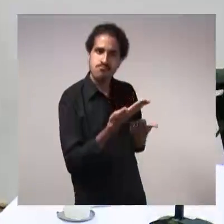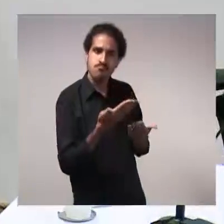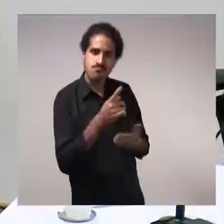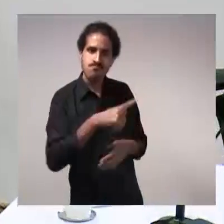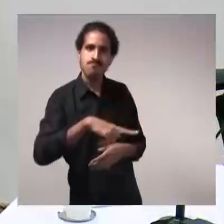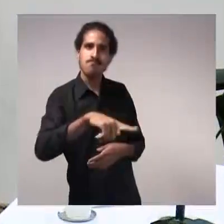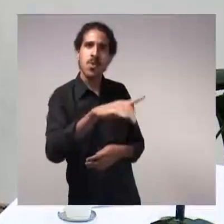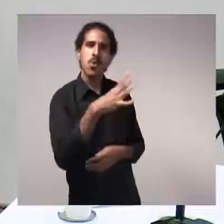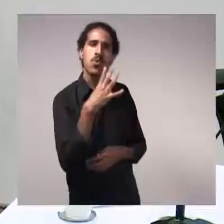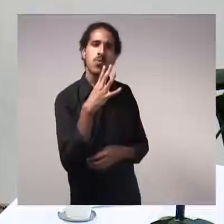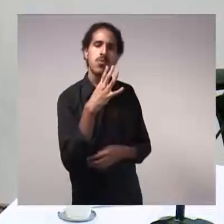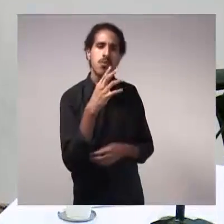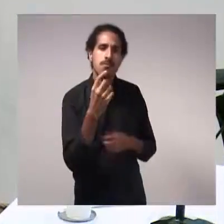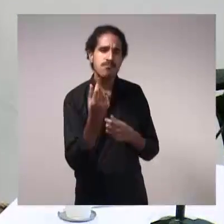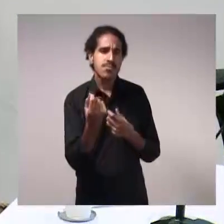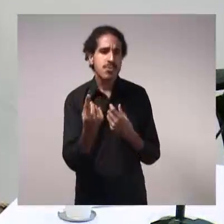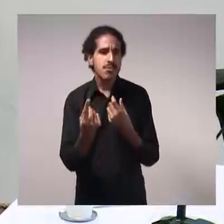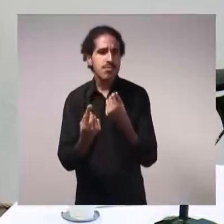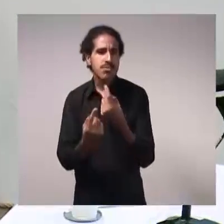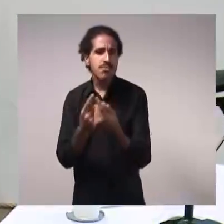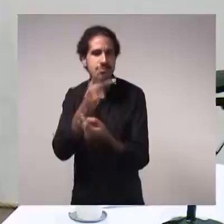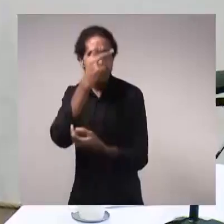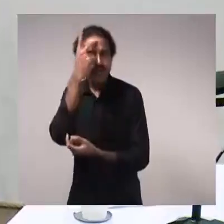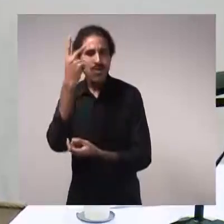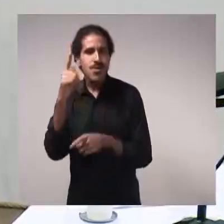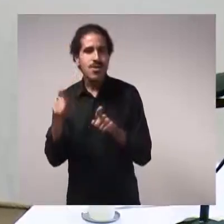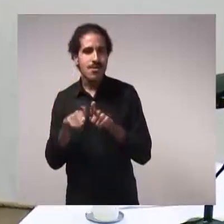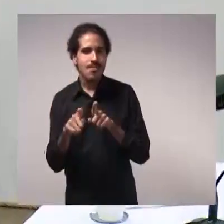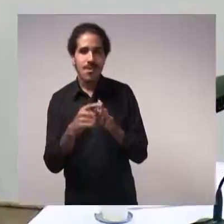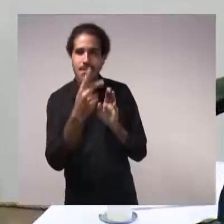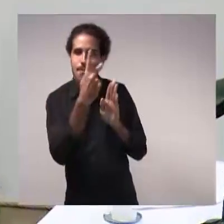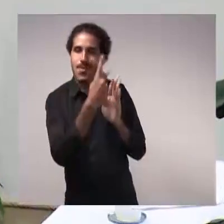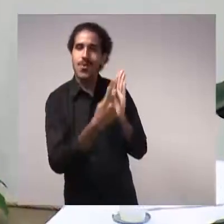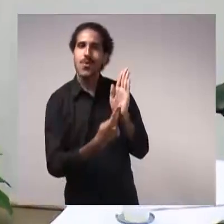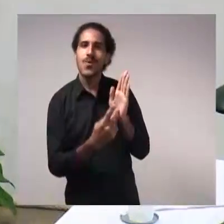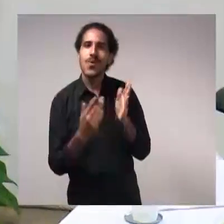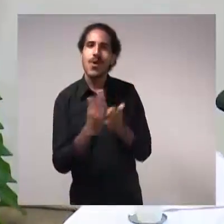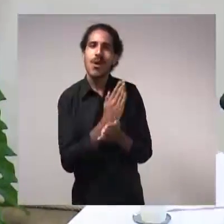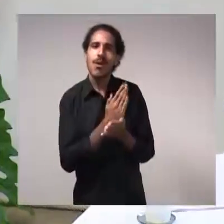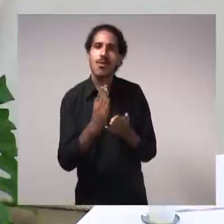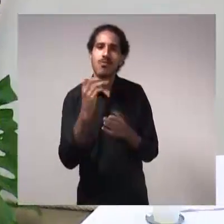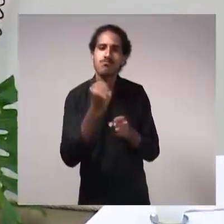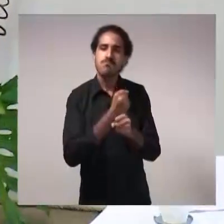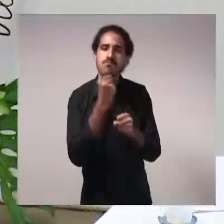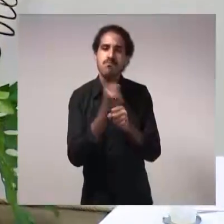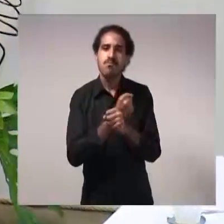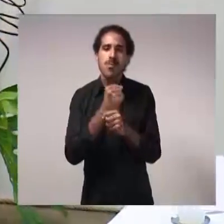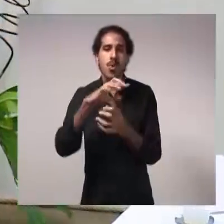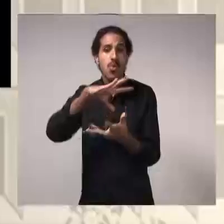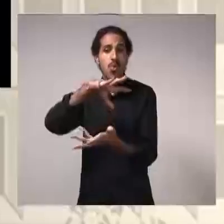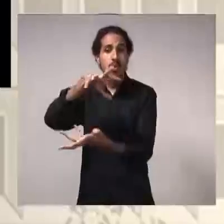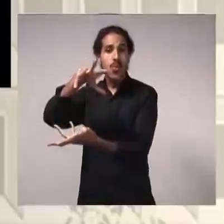para conhecer algumas pessoas e alguns projetos, algumas construções sustentáveis pelo mundo.